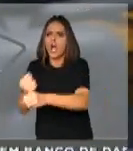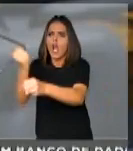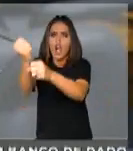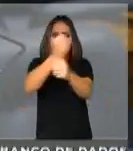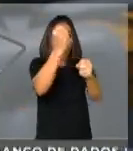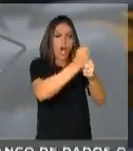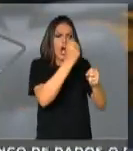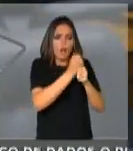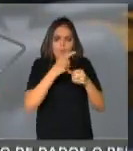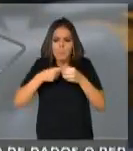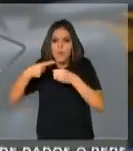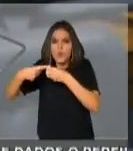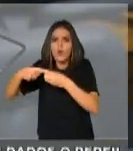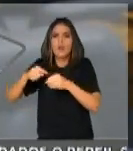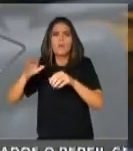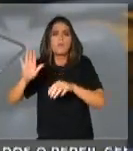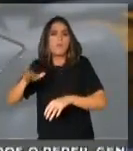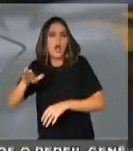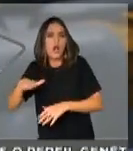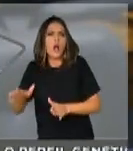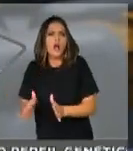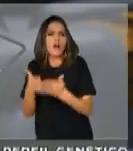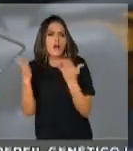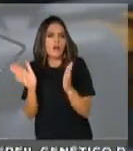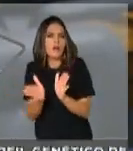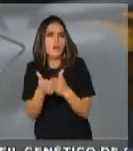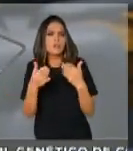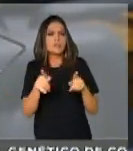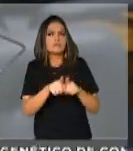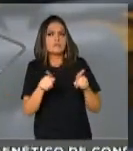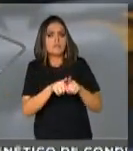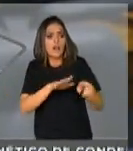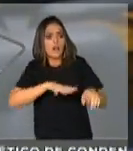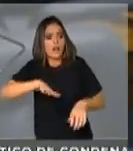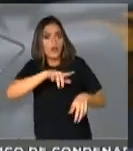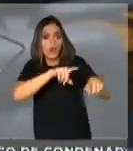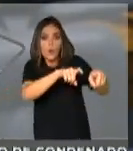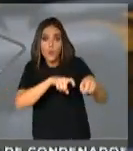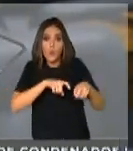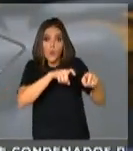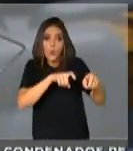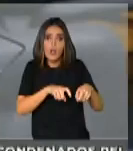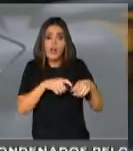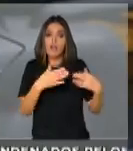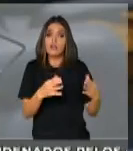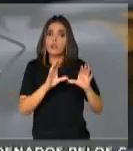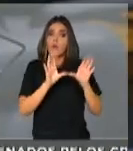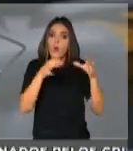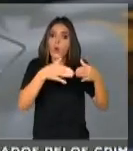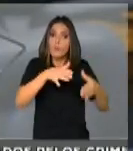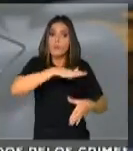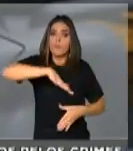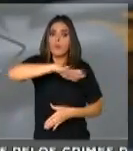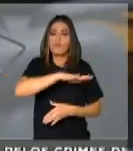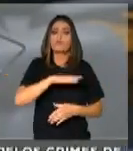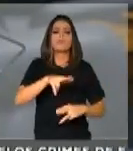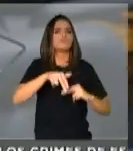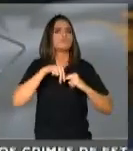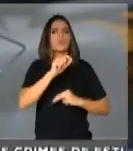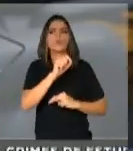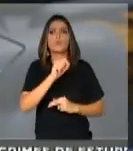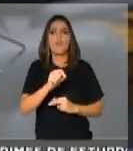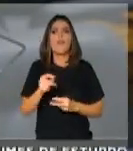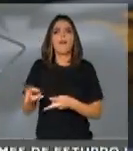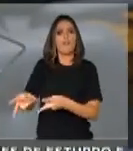municípios mais pobres, nas regiões mais carentes, nas comunidades rurais. E realiza isso com base em quê? Com base